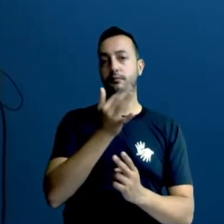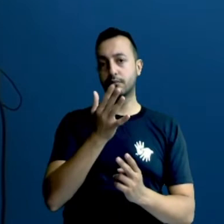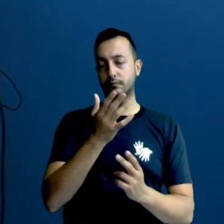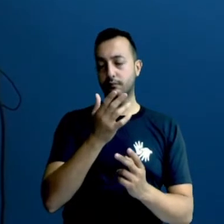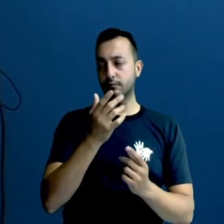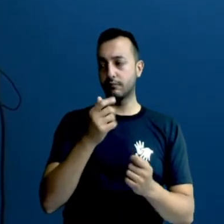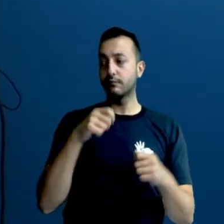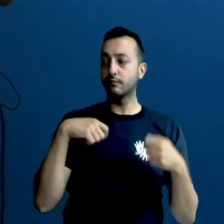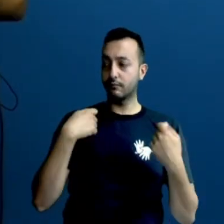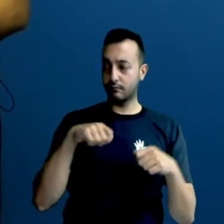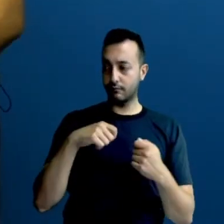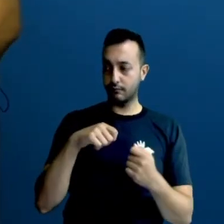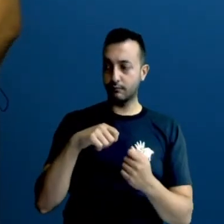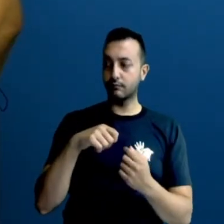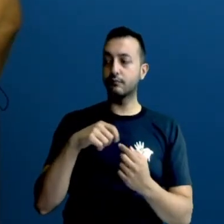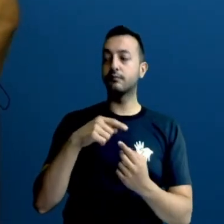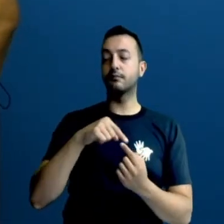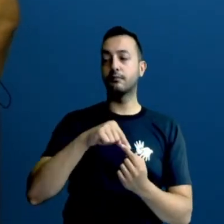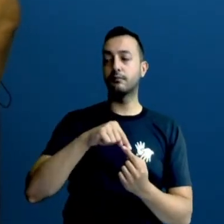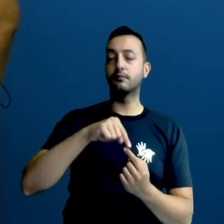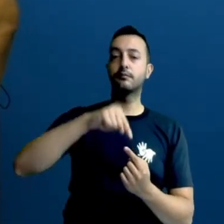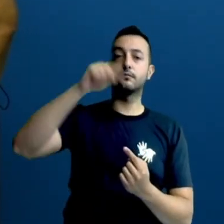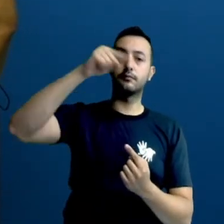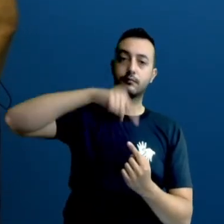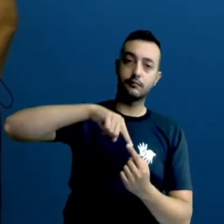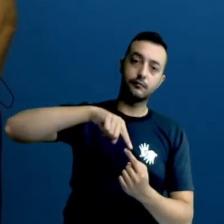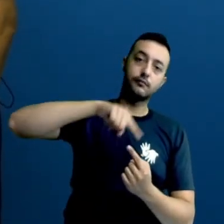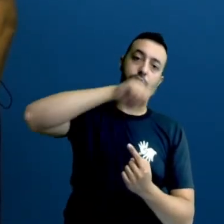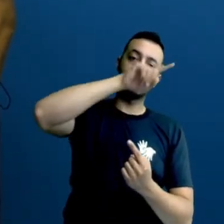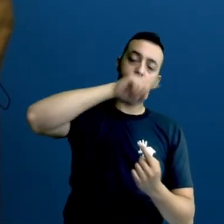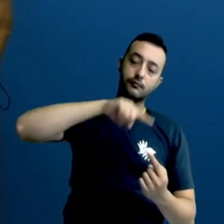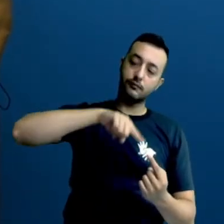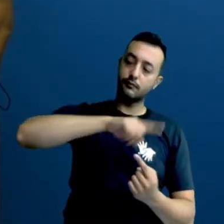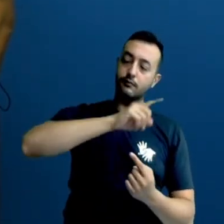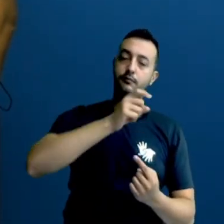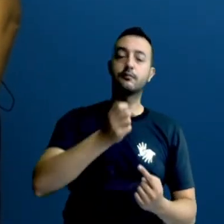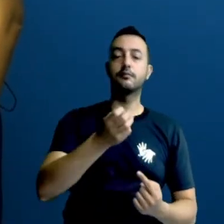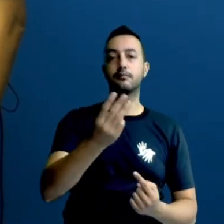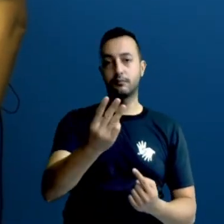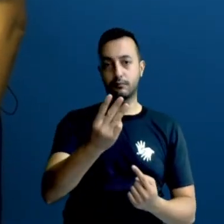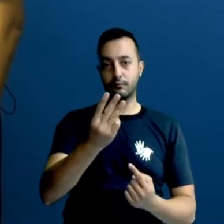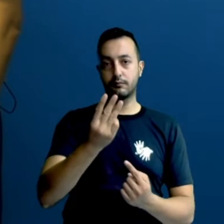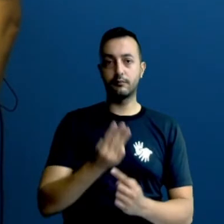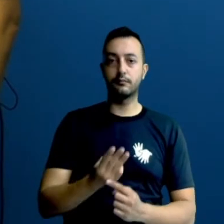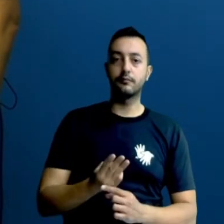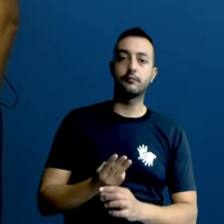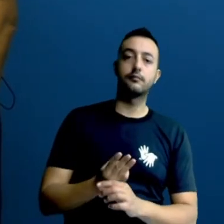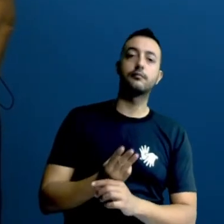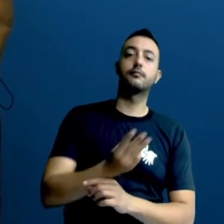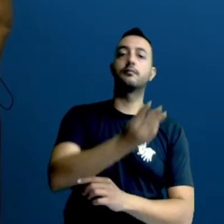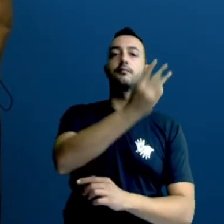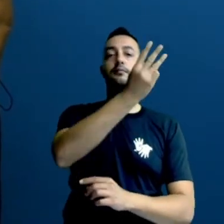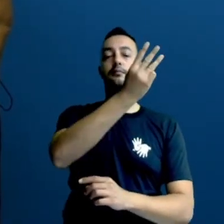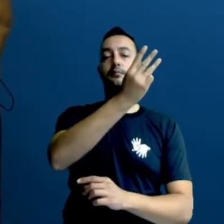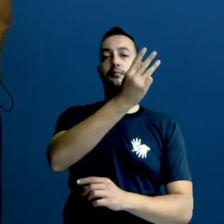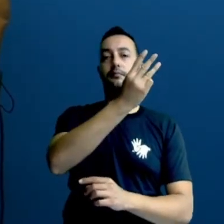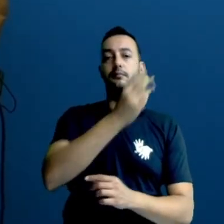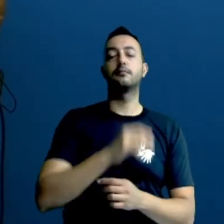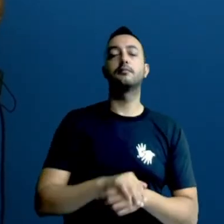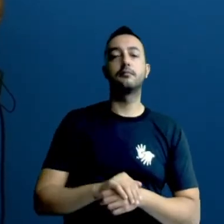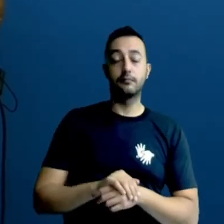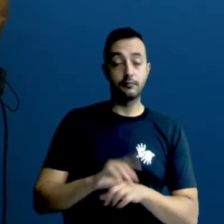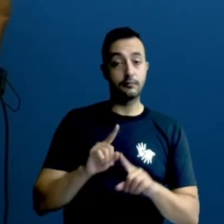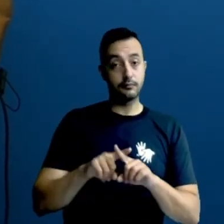que ligar um vértice oposto? Para esse hexágono daqui, ó, saem 3. Nós temos 3 diagonais para